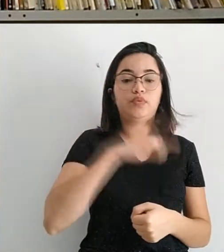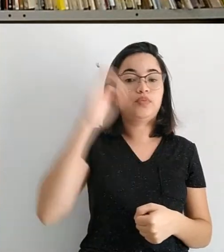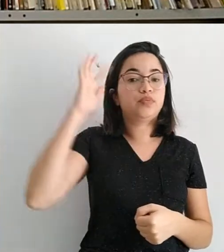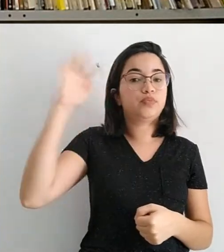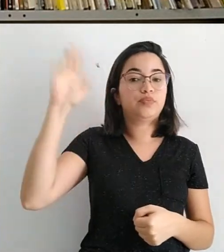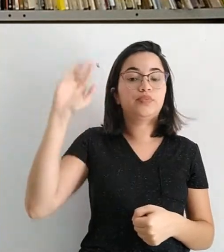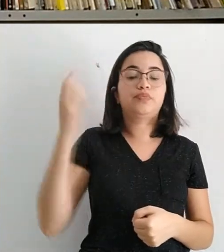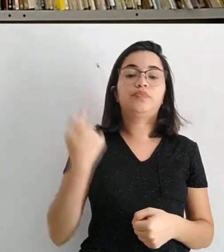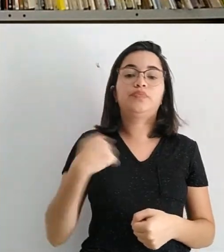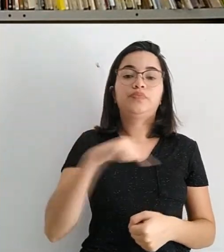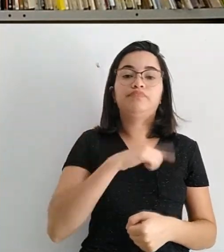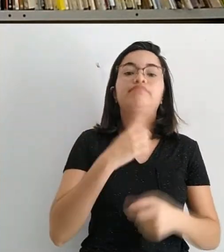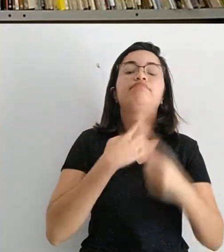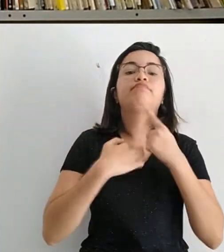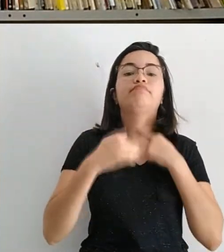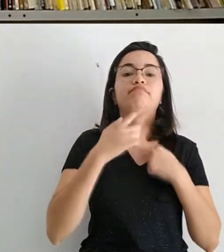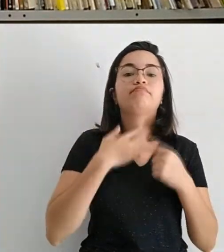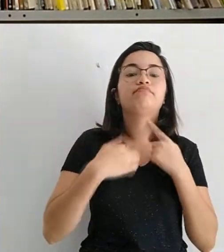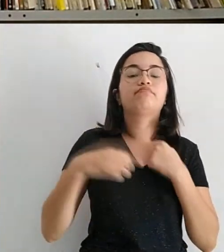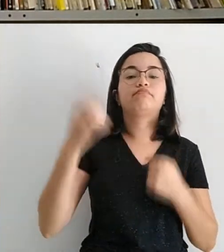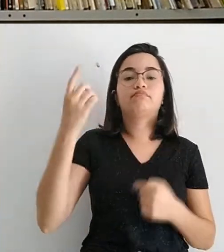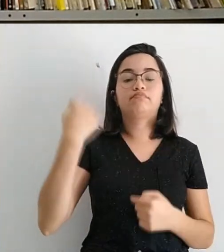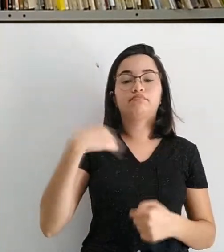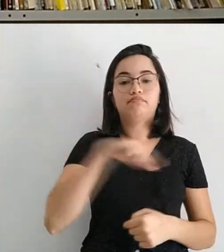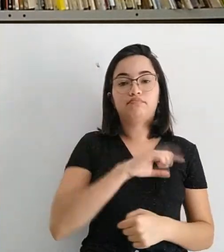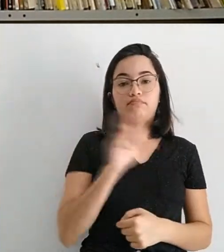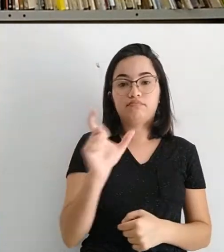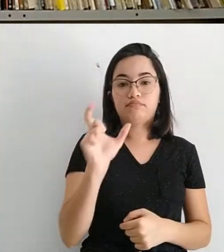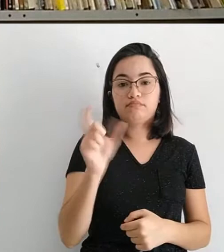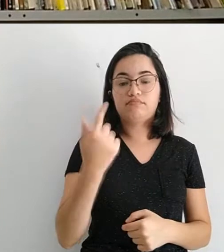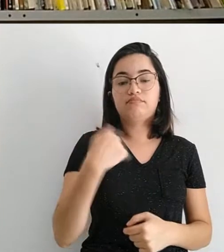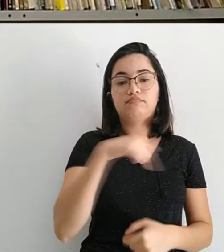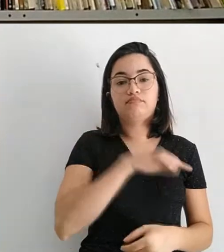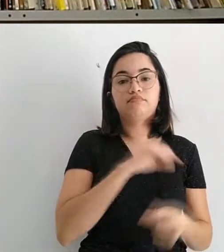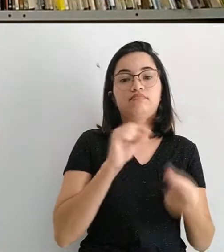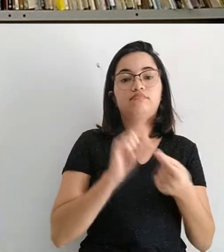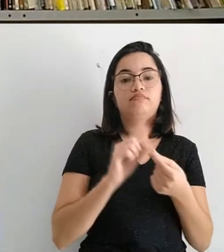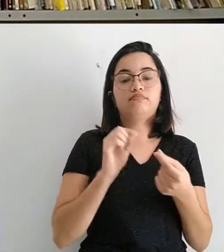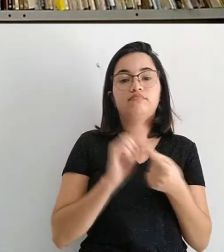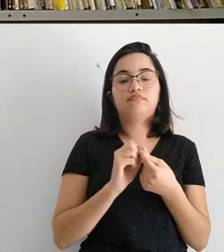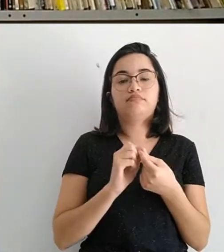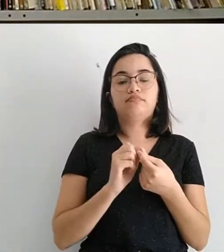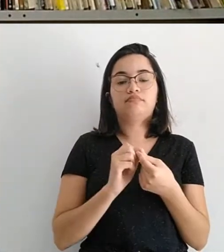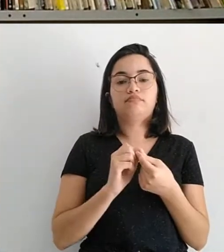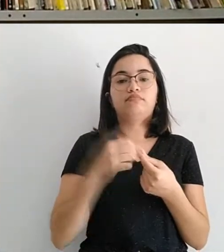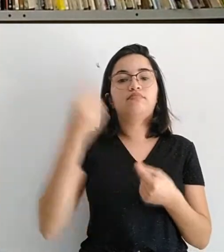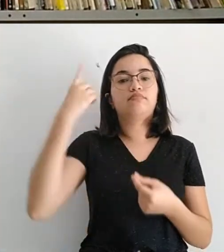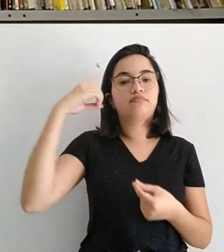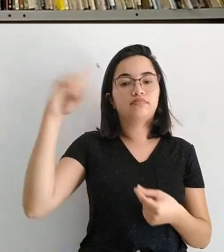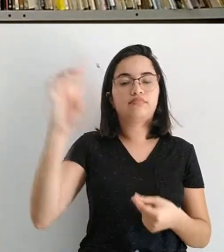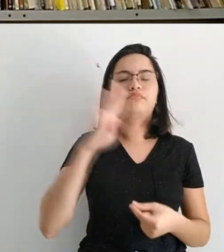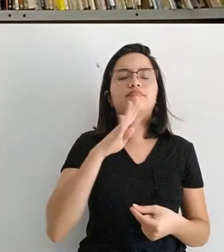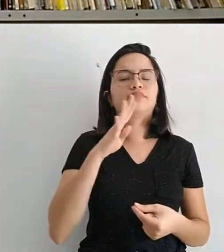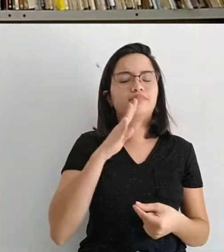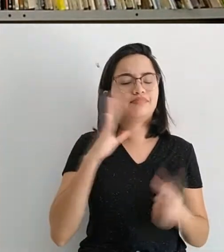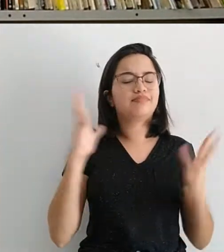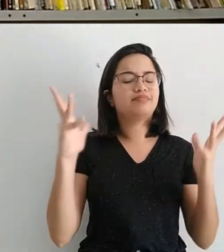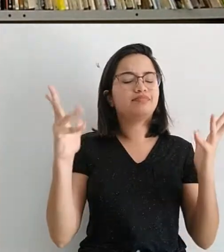sonhos, nossos desejos, nossas palavras, nossas ações. Deus